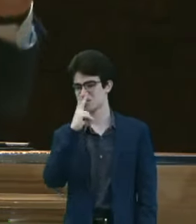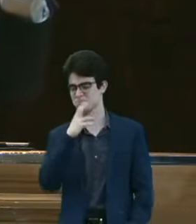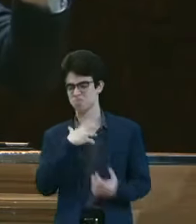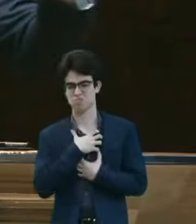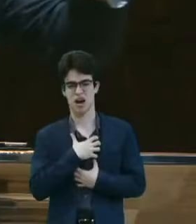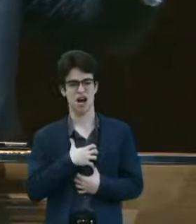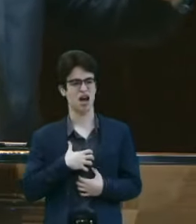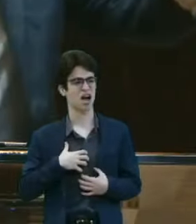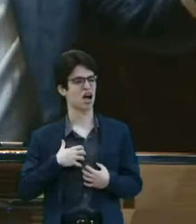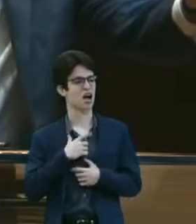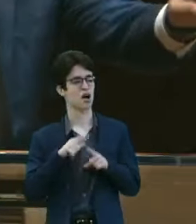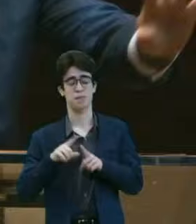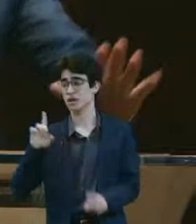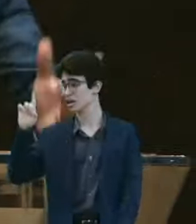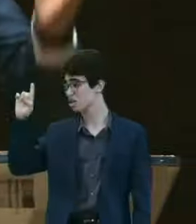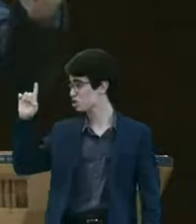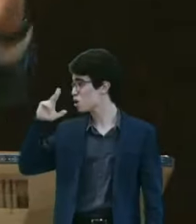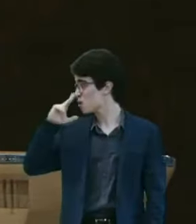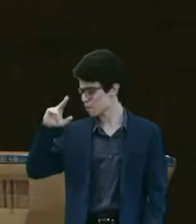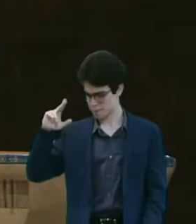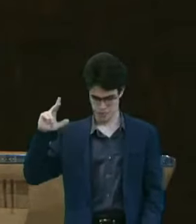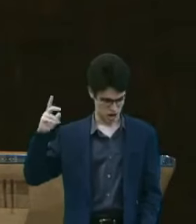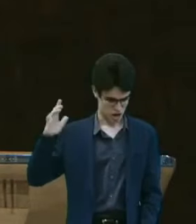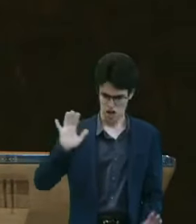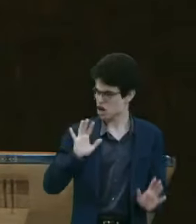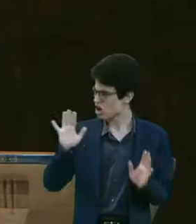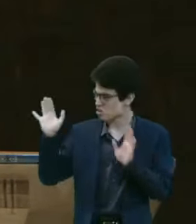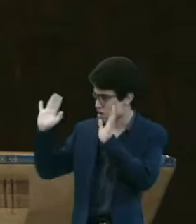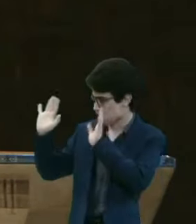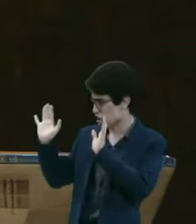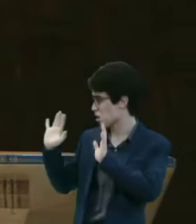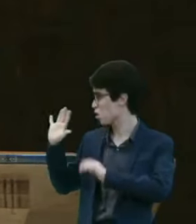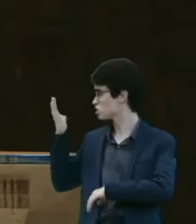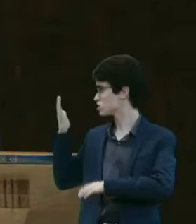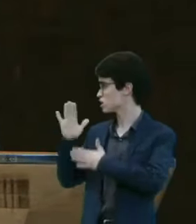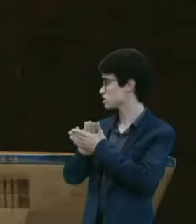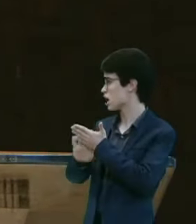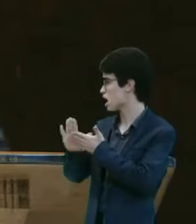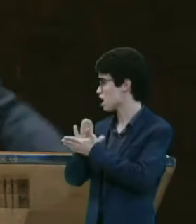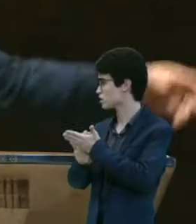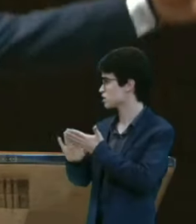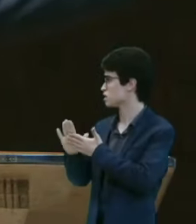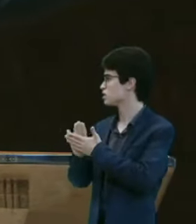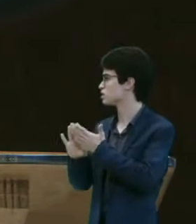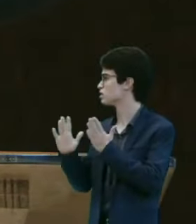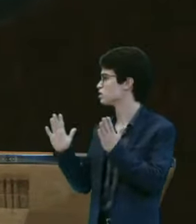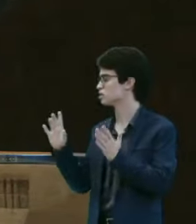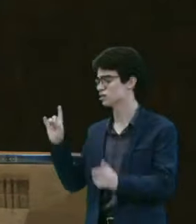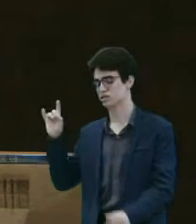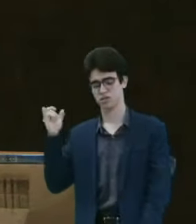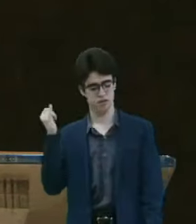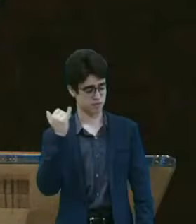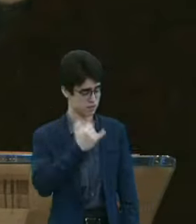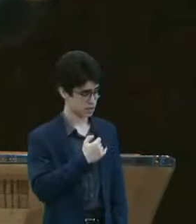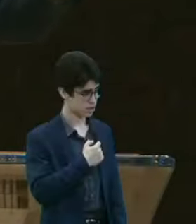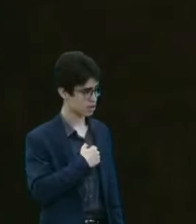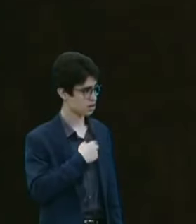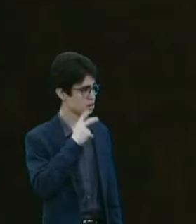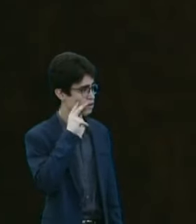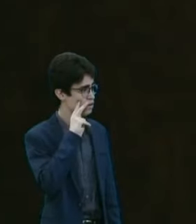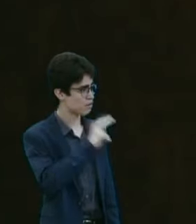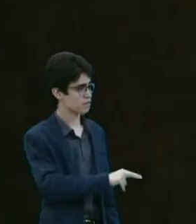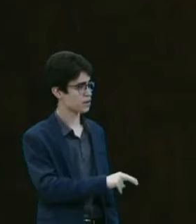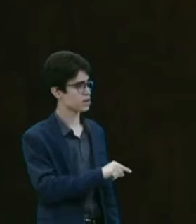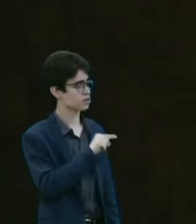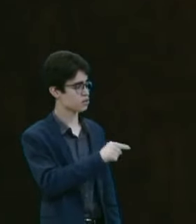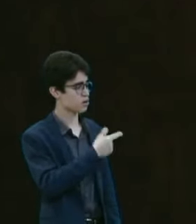E quando Deus vem nos confrontar, nós dizemos: que isso? Não está acontecendo nada. E aí Deus diz: mas eu estou ouvindo o